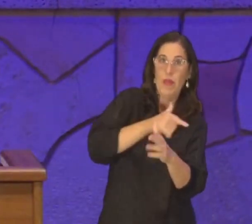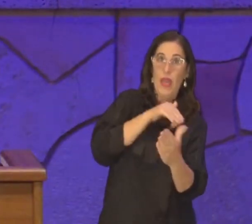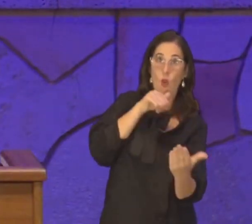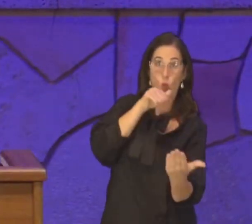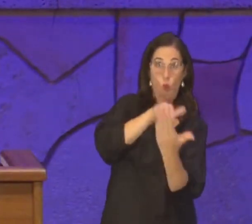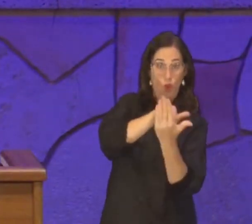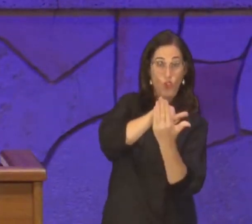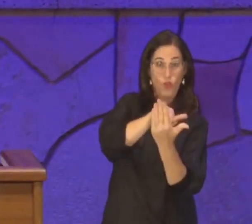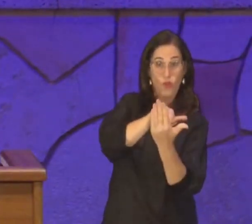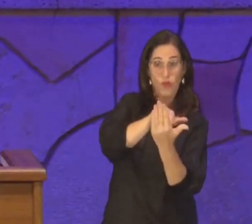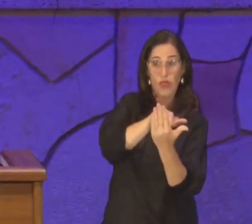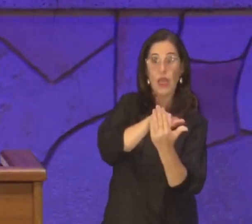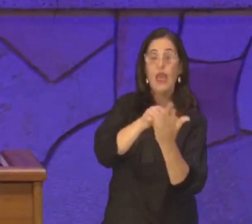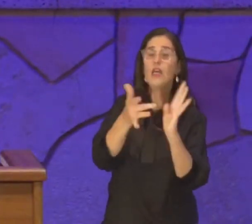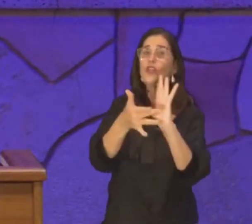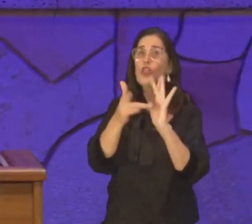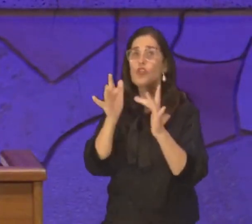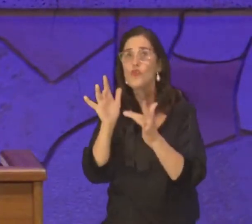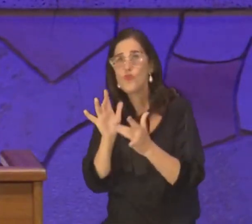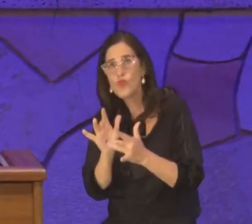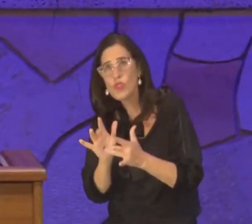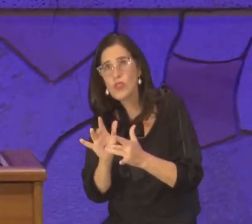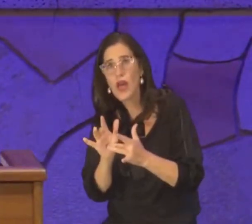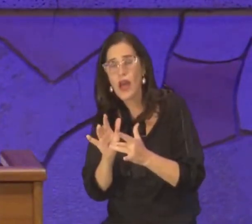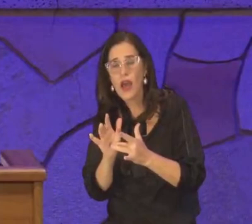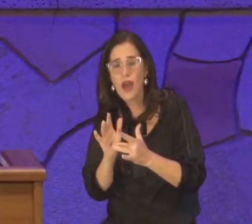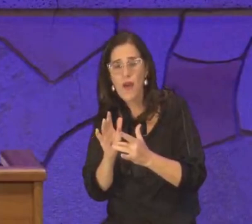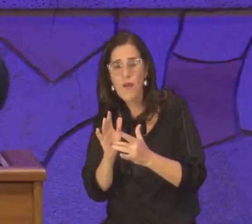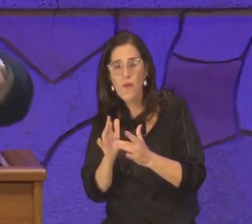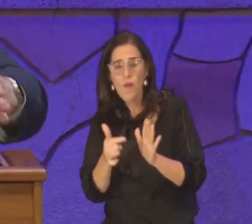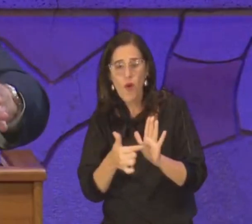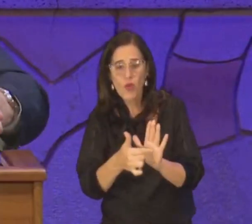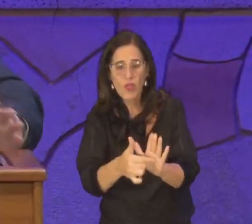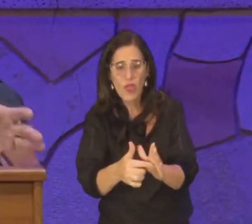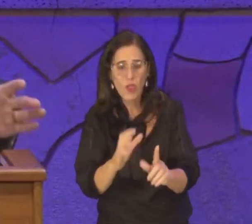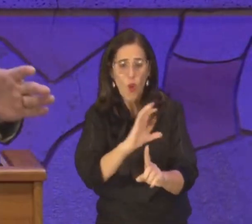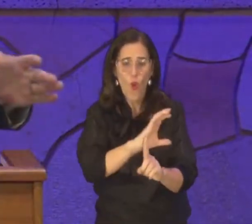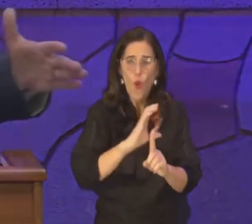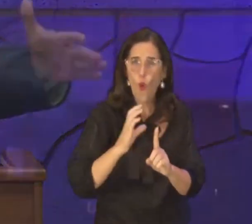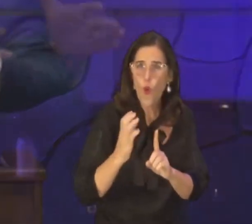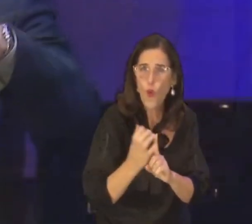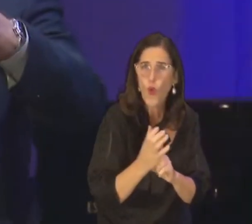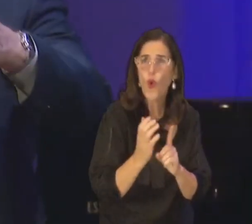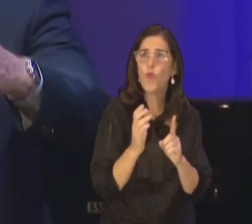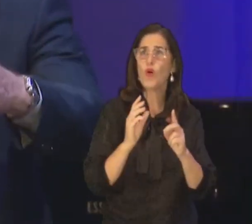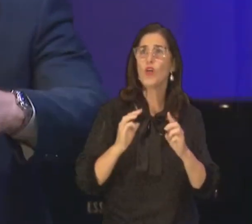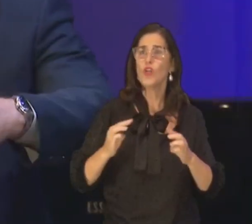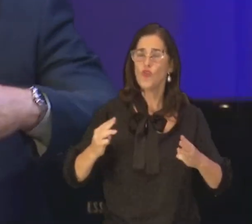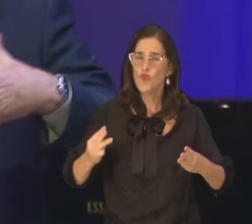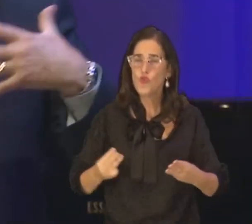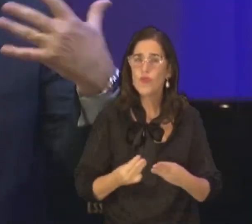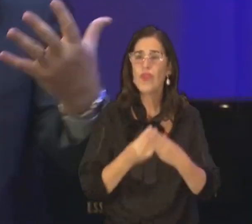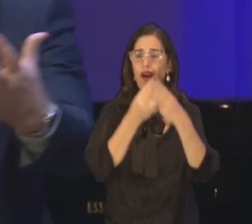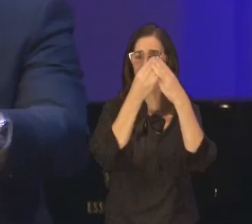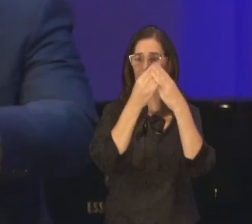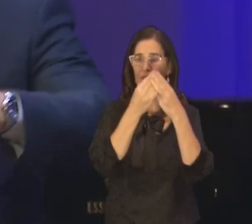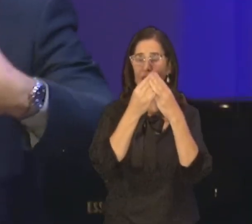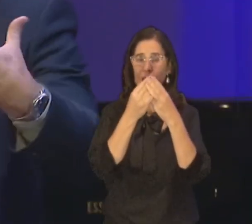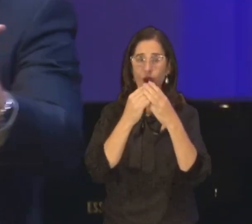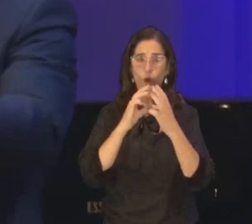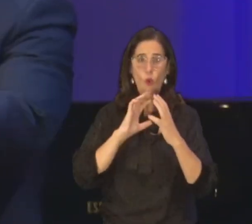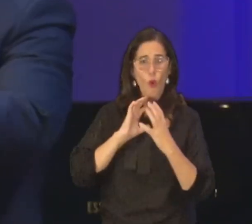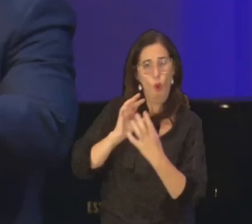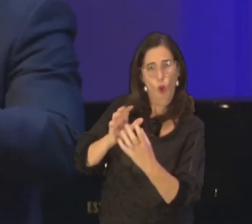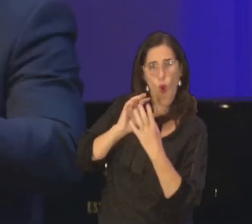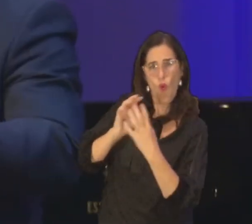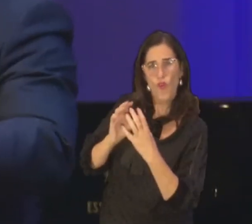último, Jesus está alcançando uma comunidade judaica que mora nesta cidade, e que ali eles estão convivendo também